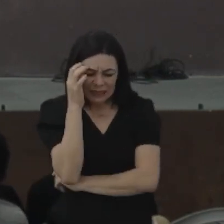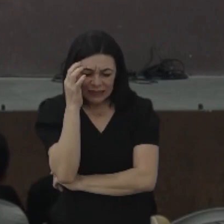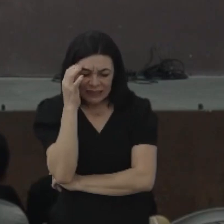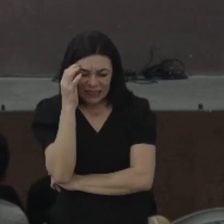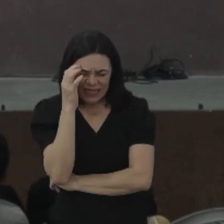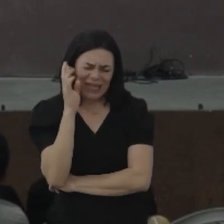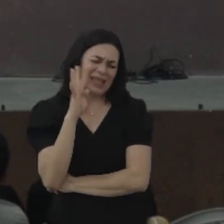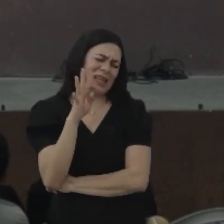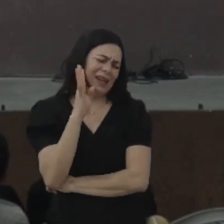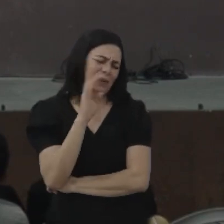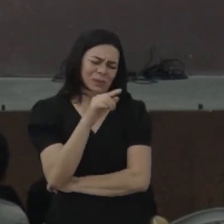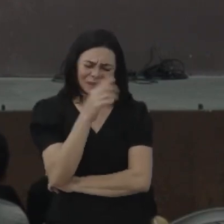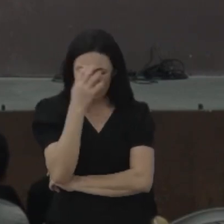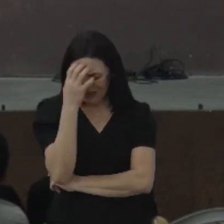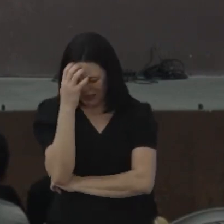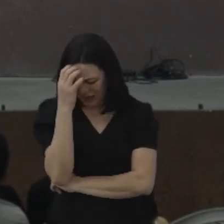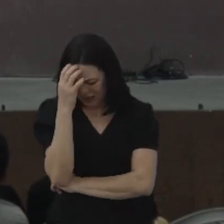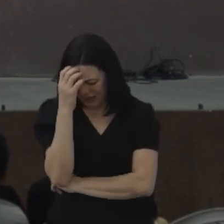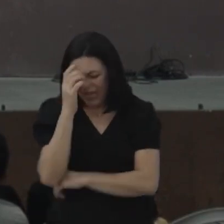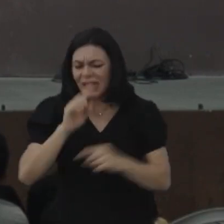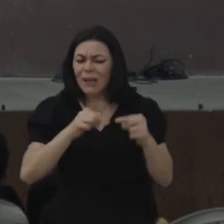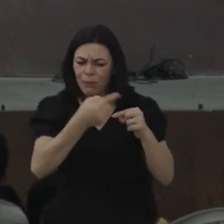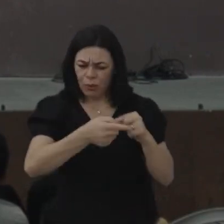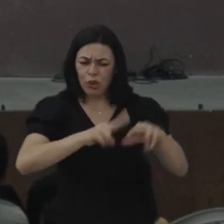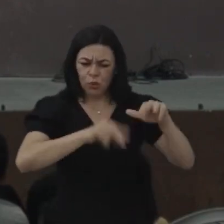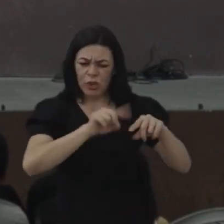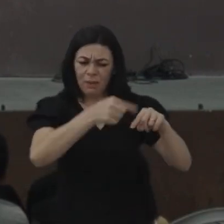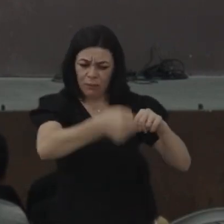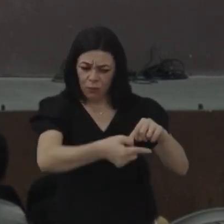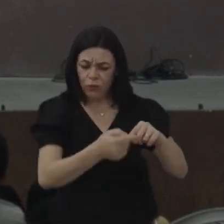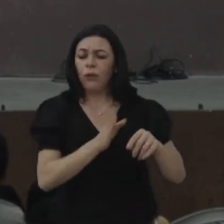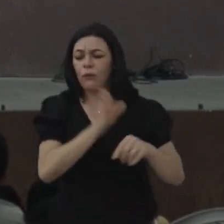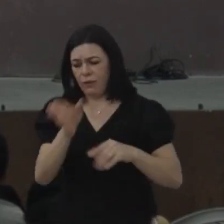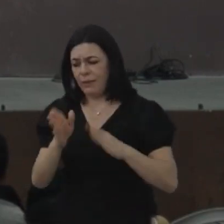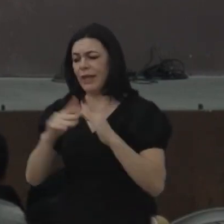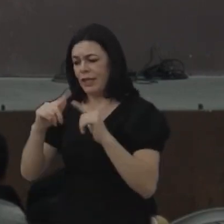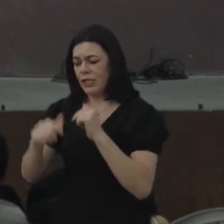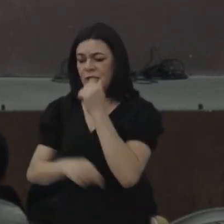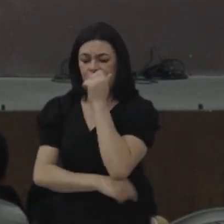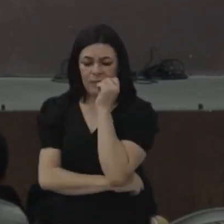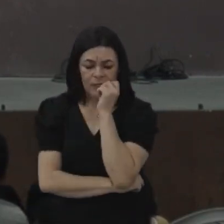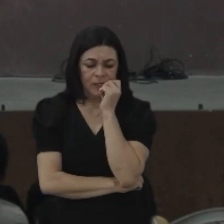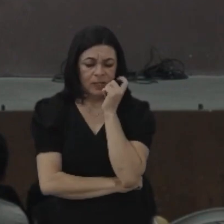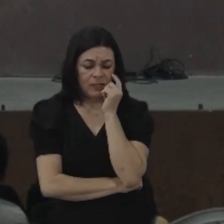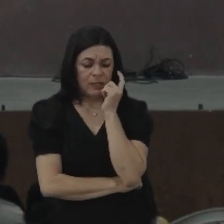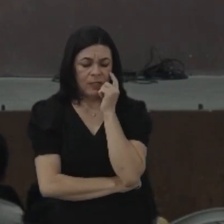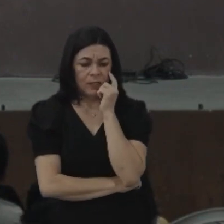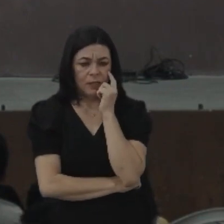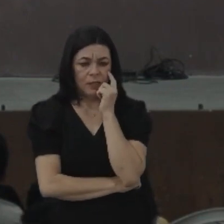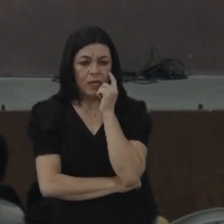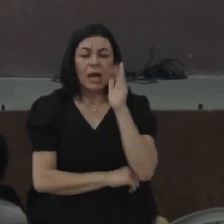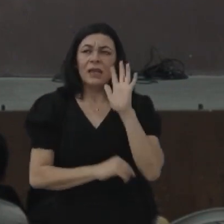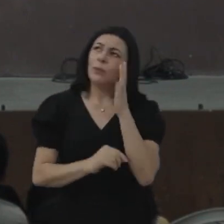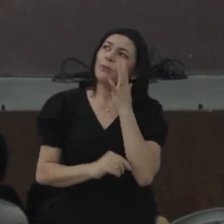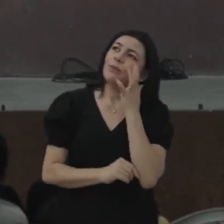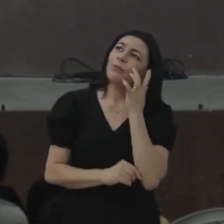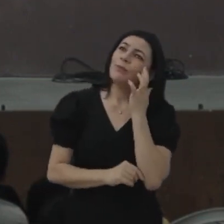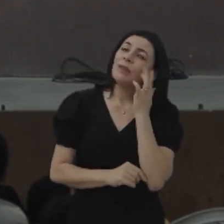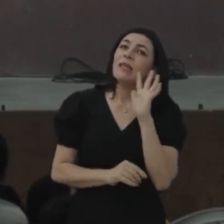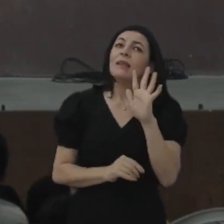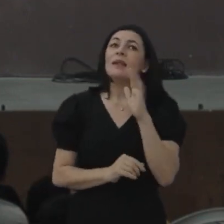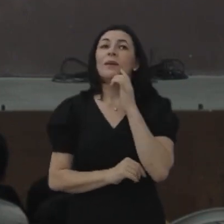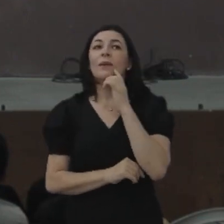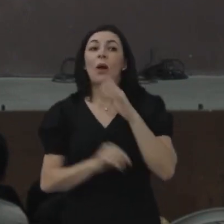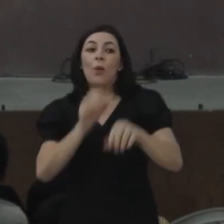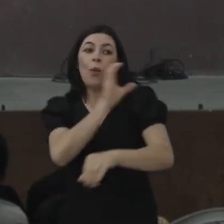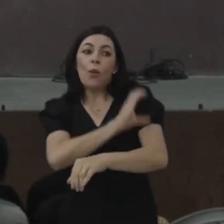massa demais. Deixa passar junho, depois de junho eu venho. Não, deixa eu terminar